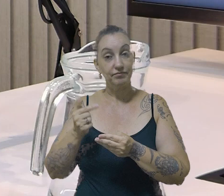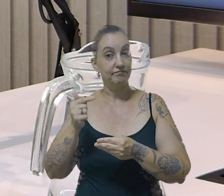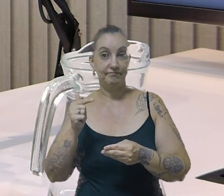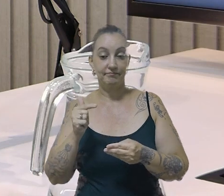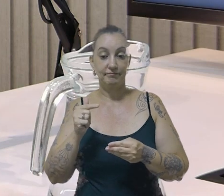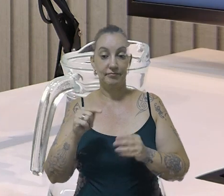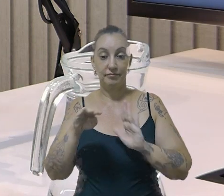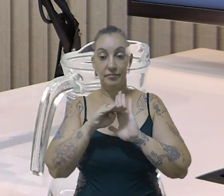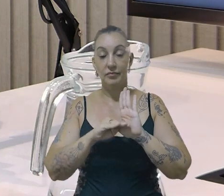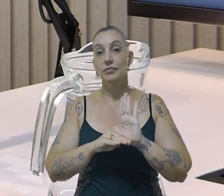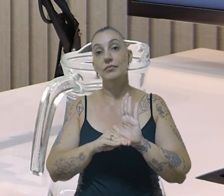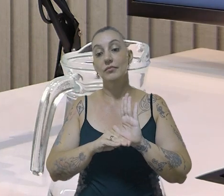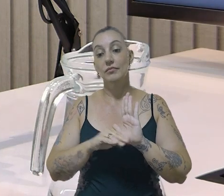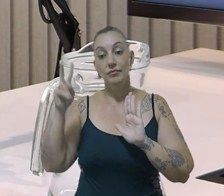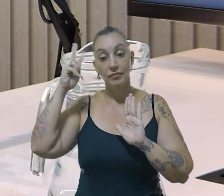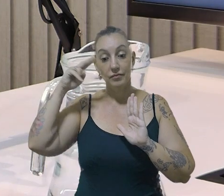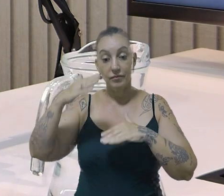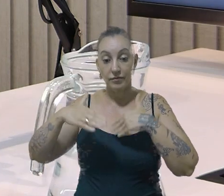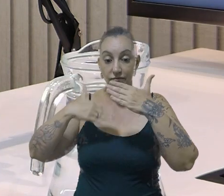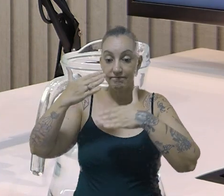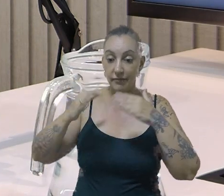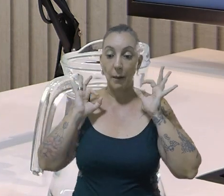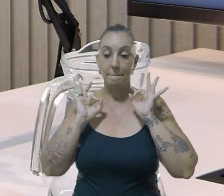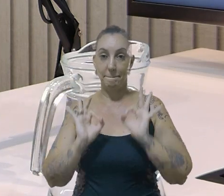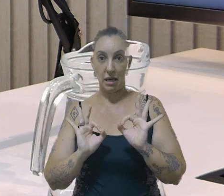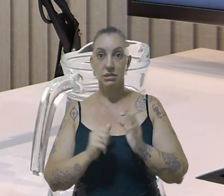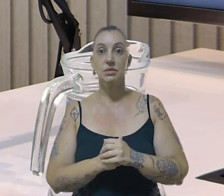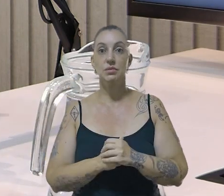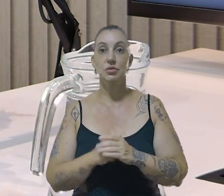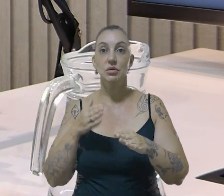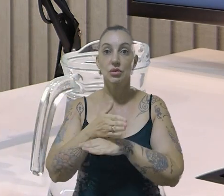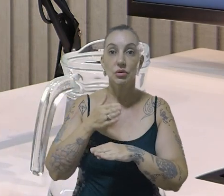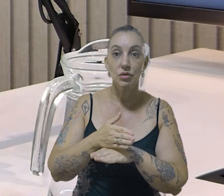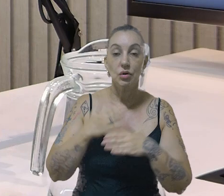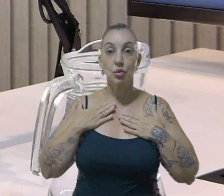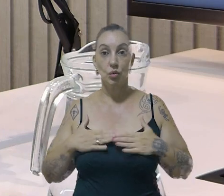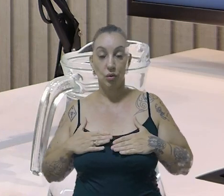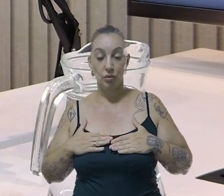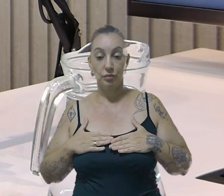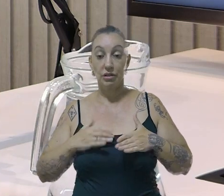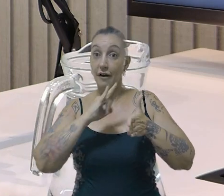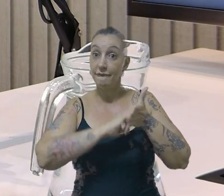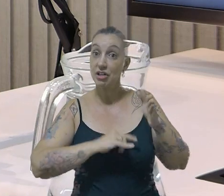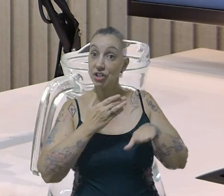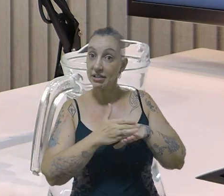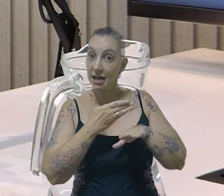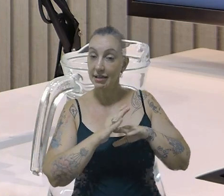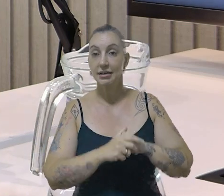programa porque é uma história processual mesmo que é de acesso do corpo e da ficha técnica assim